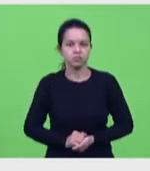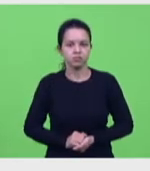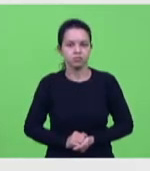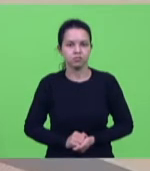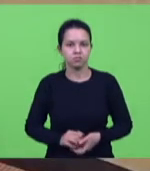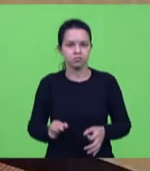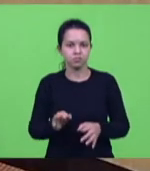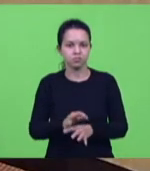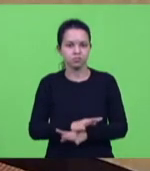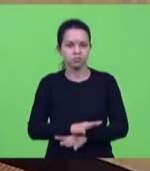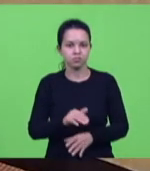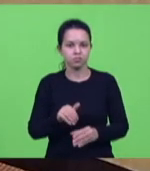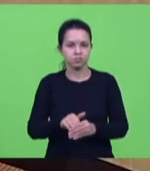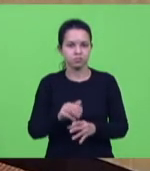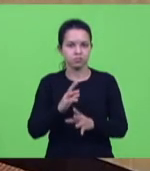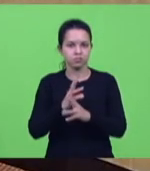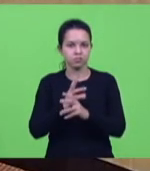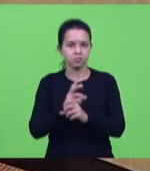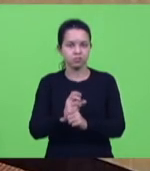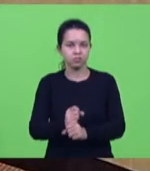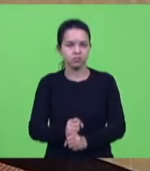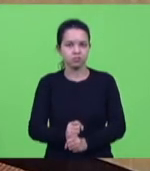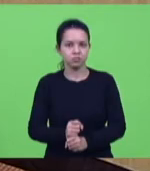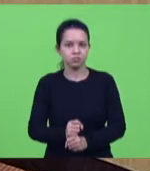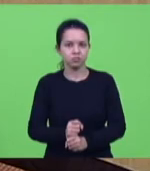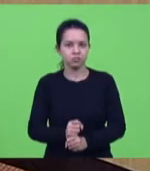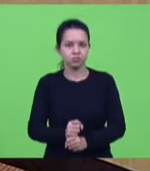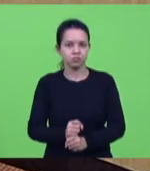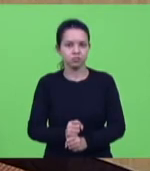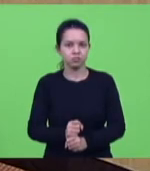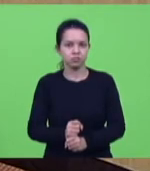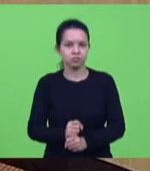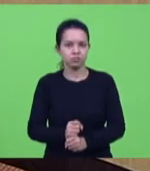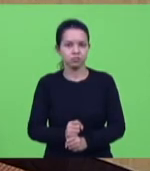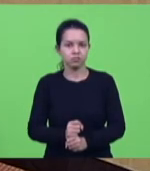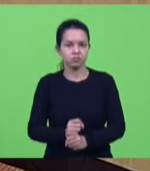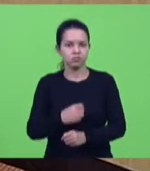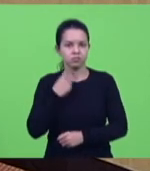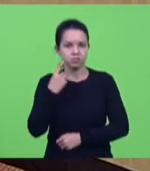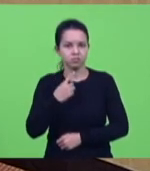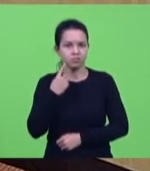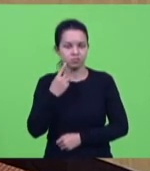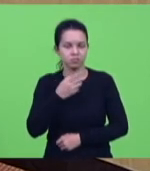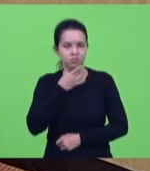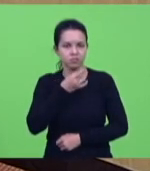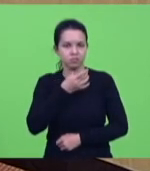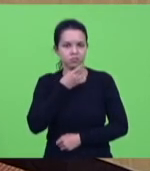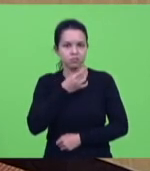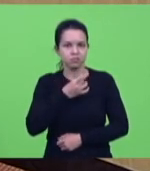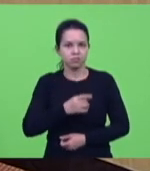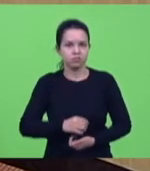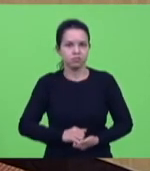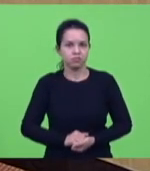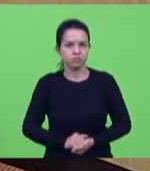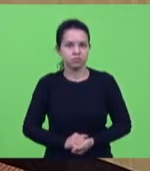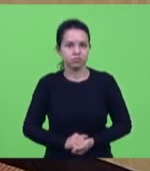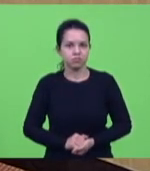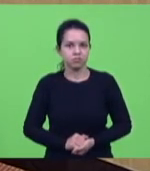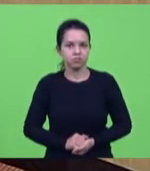Encerrada a votação, qual é o resultado? Senhor presidente. Deputado Valdir Cobalcini. Como vota a Vossa